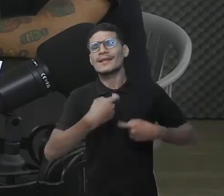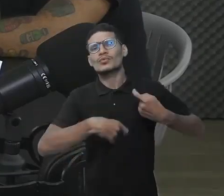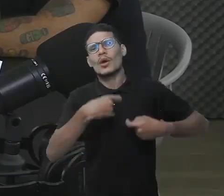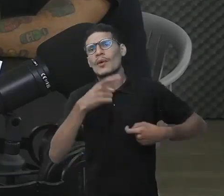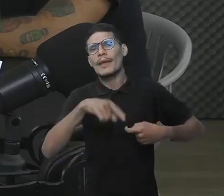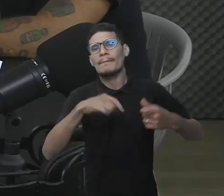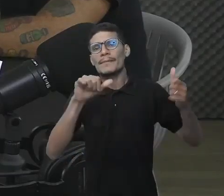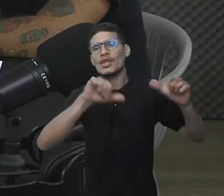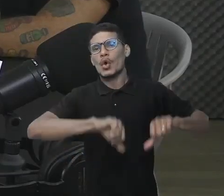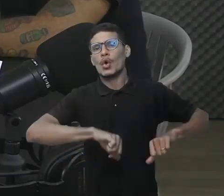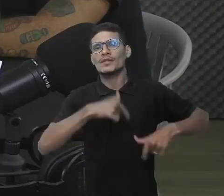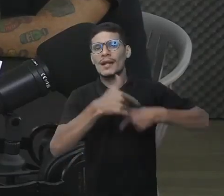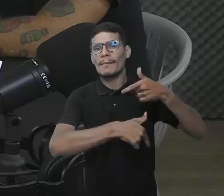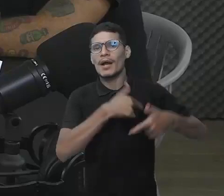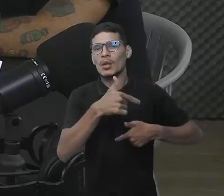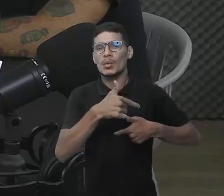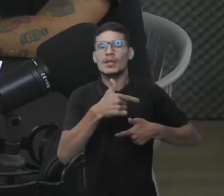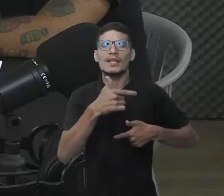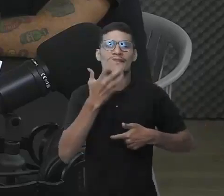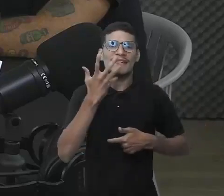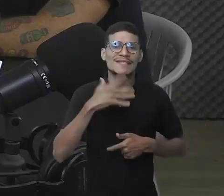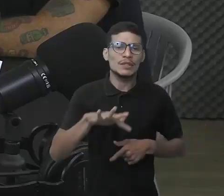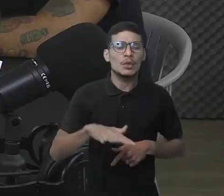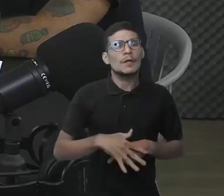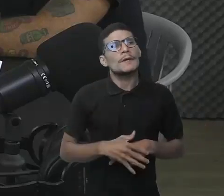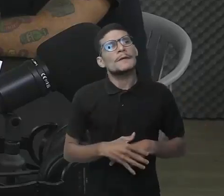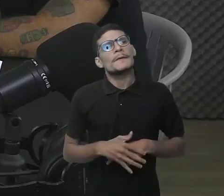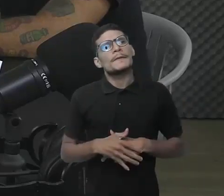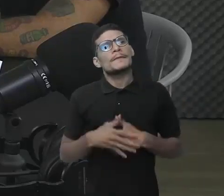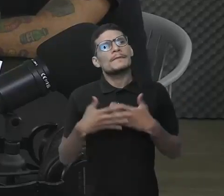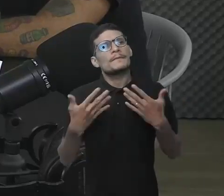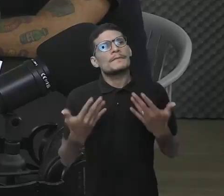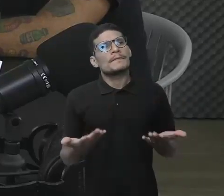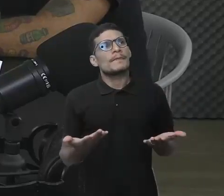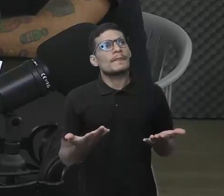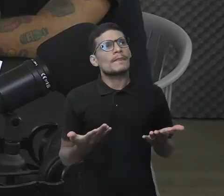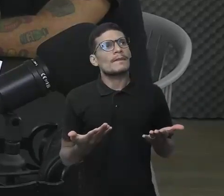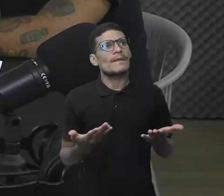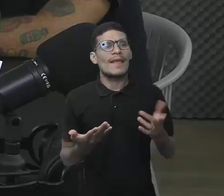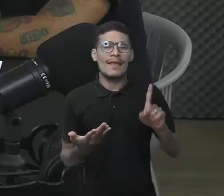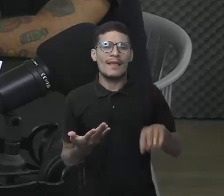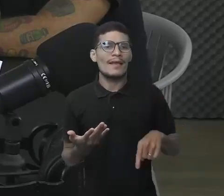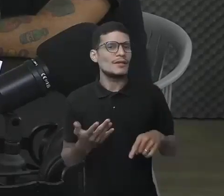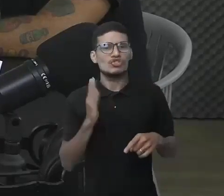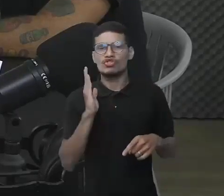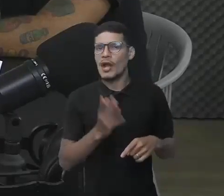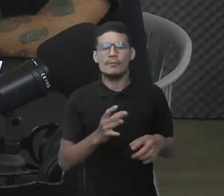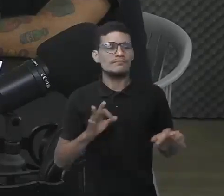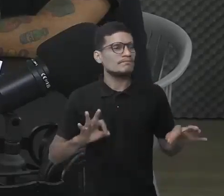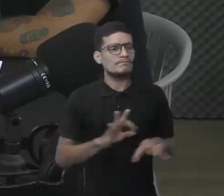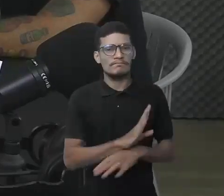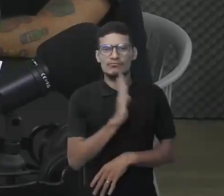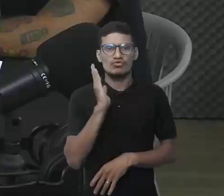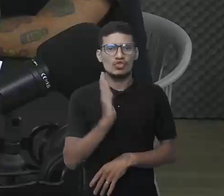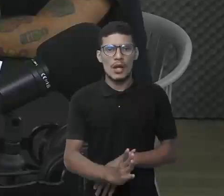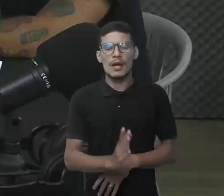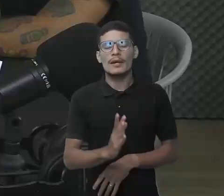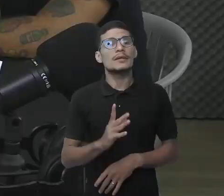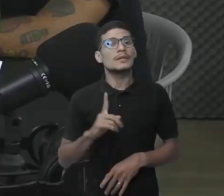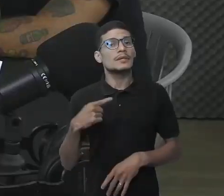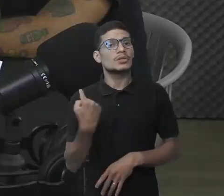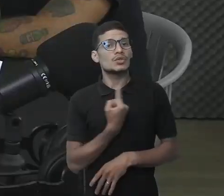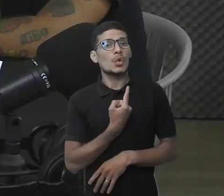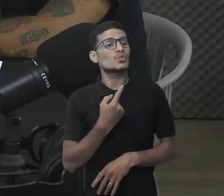piores formas de trabalho infantil, né, já é uma coisa definida. A gente tem que, quando ele